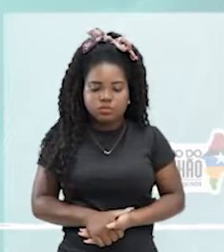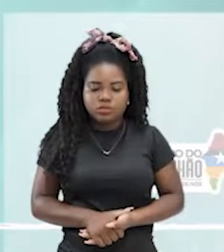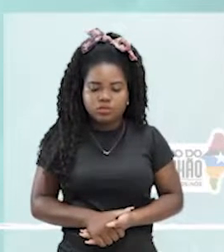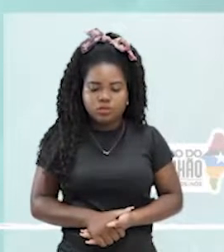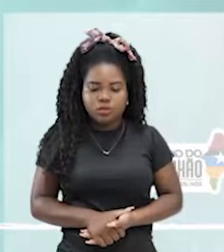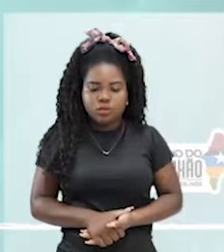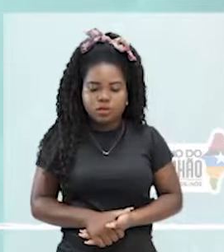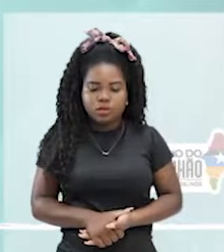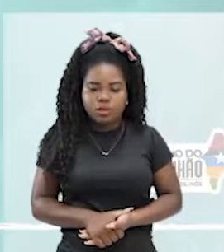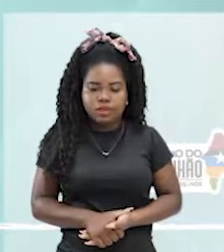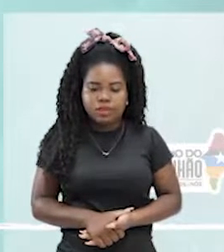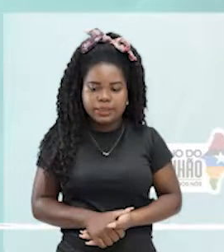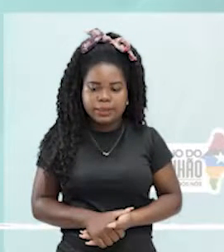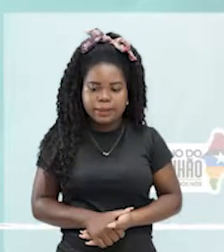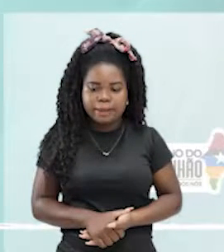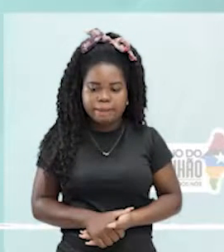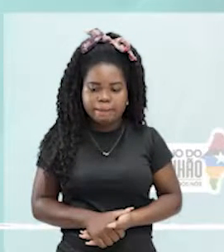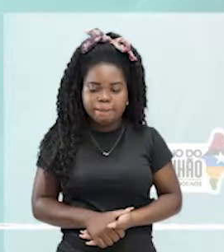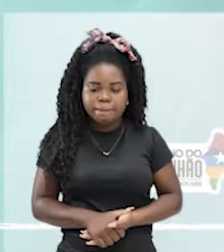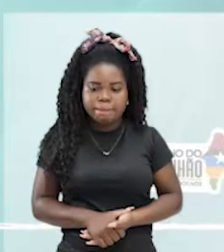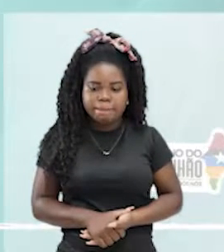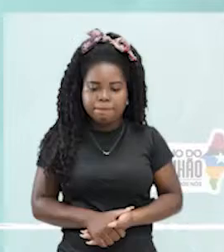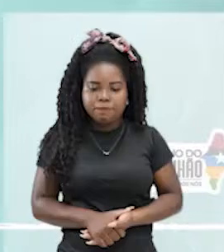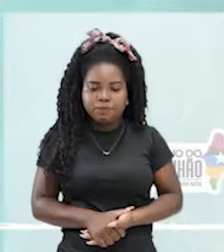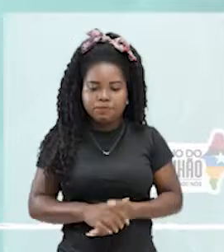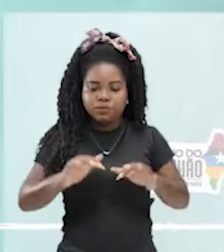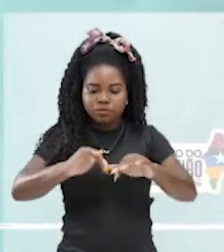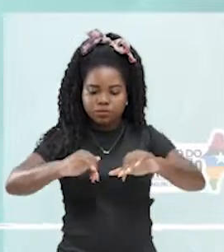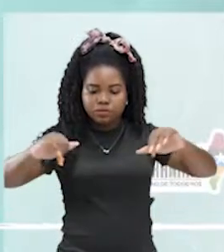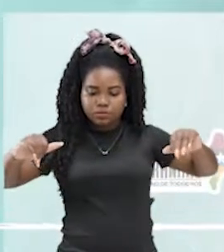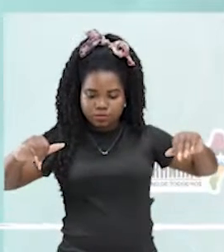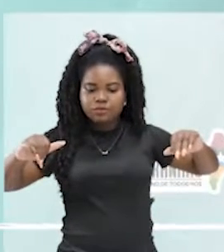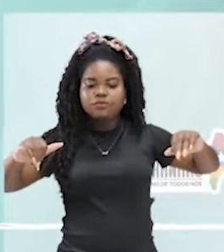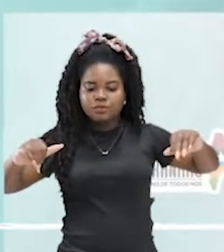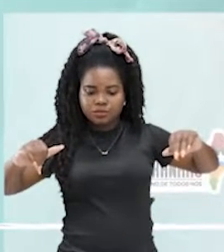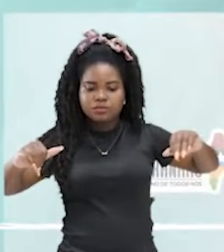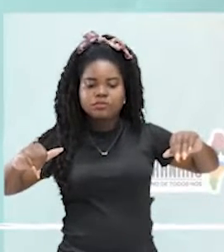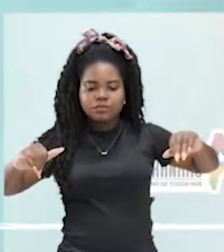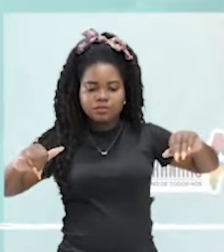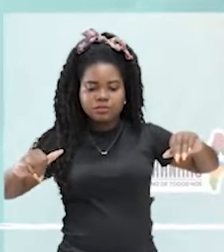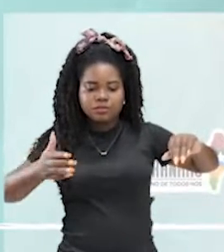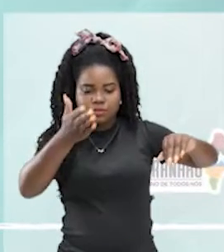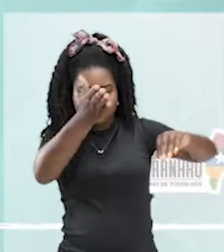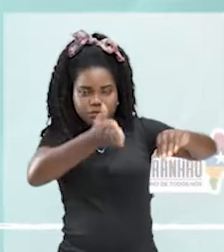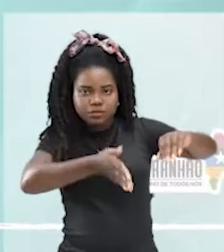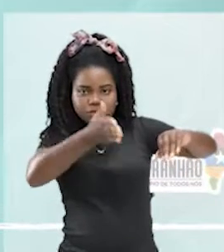escuta o homem ao lado. Né? E olha que eles estão divididos por causa de